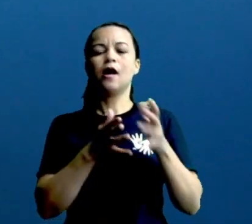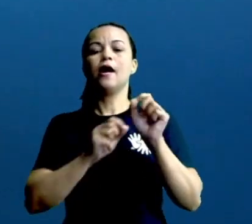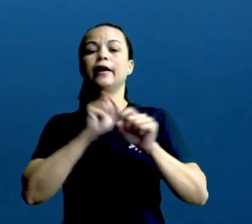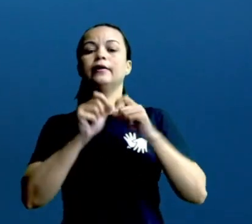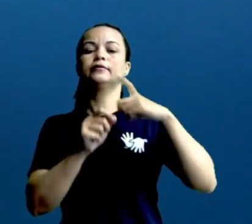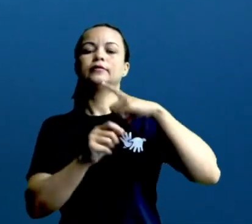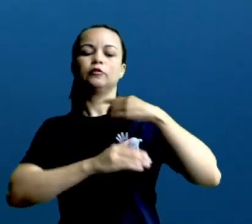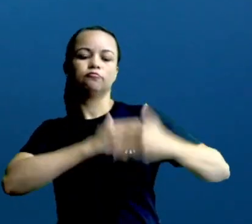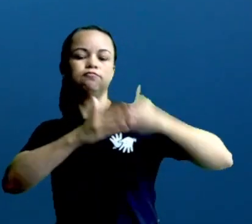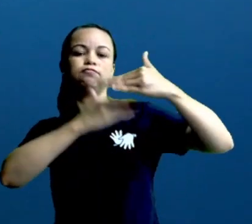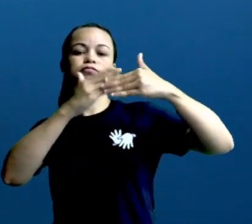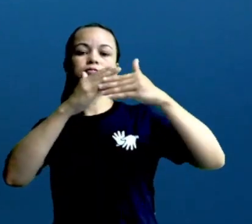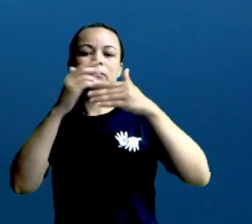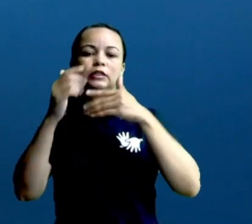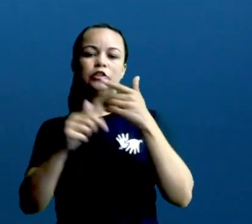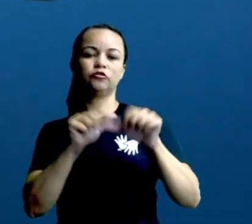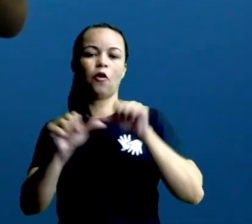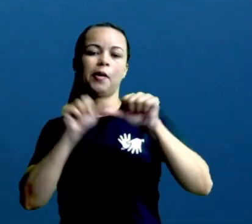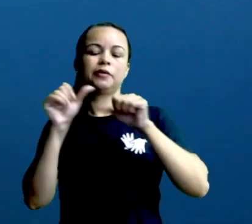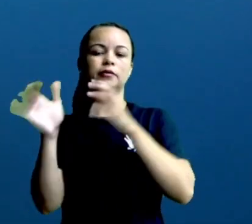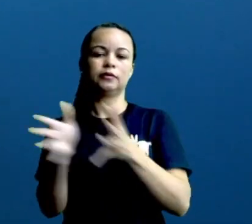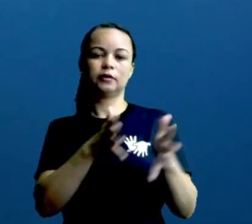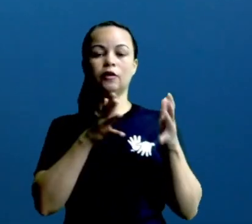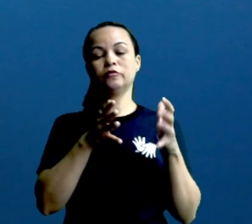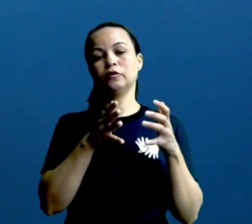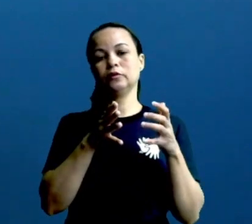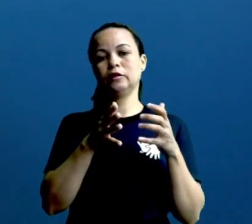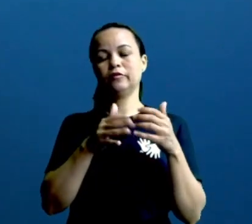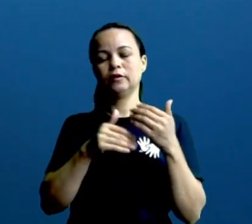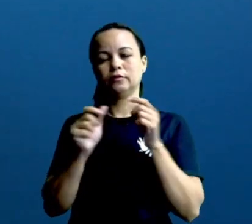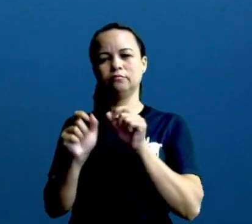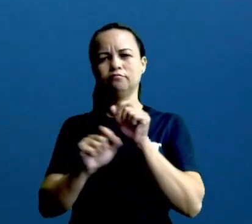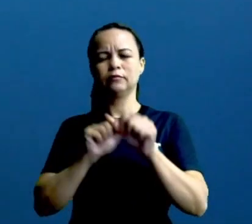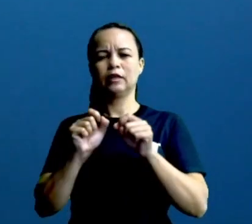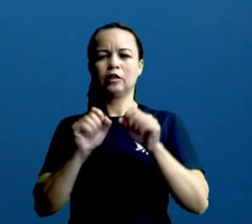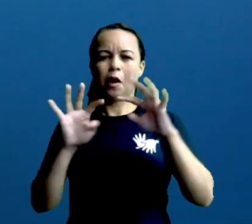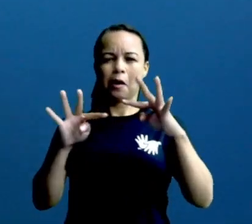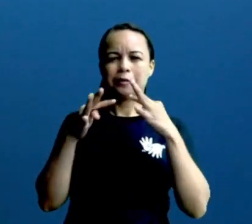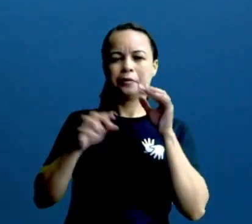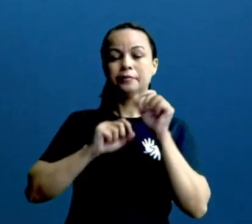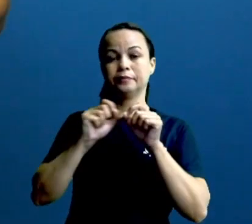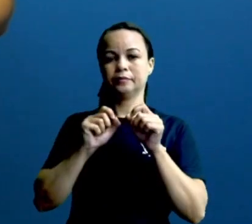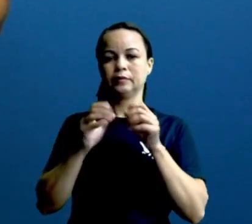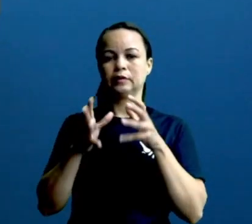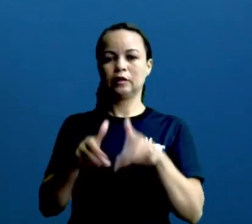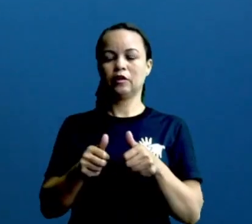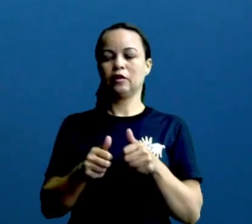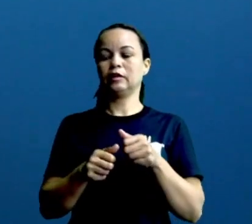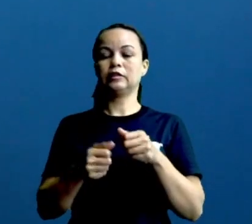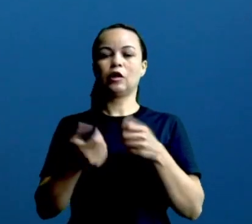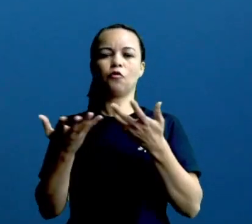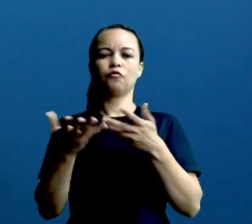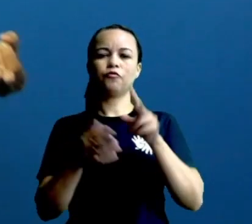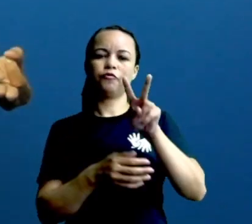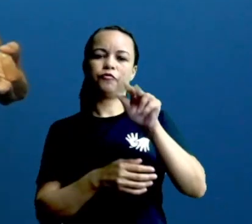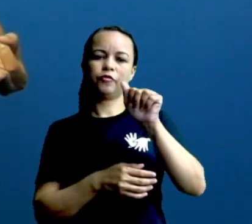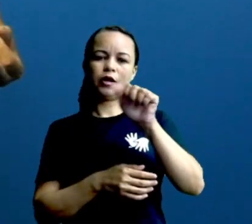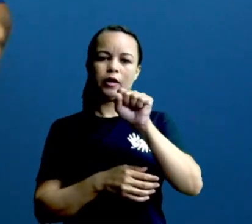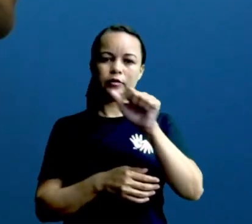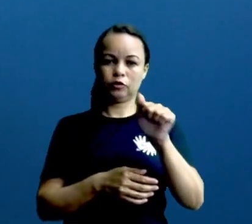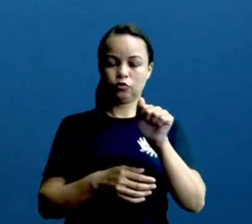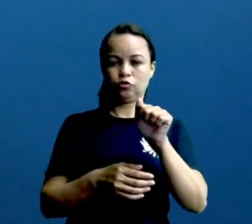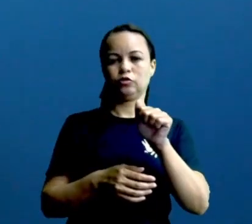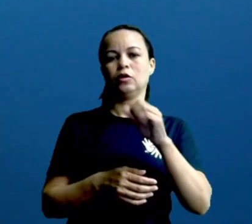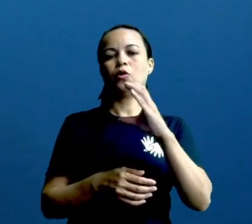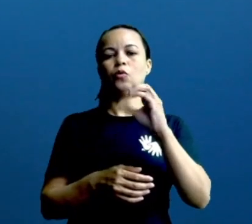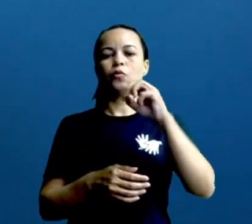grande salto evolutivo, a grande transformação evolutiva que vai chamar a atenção de todos, que é a presença de quê? De vasos condutores, xilema e floema.